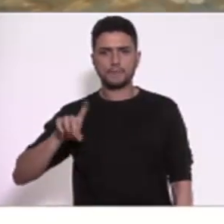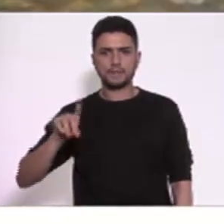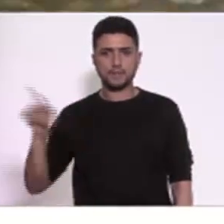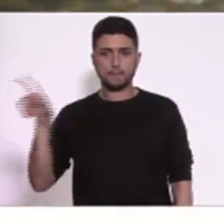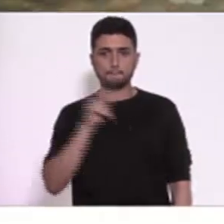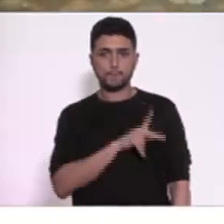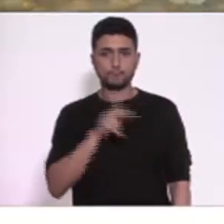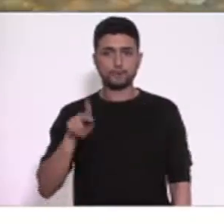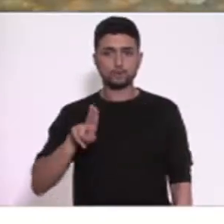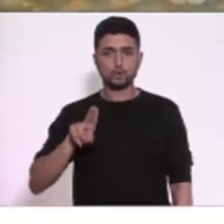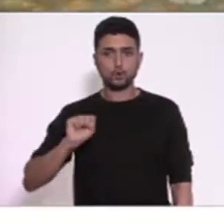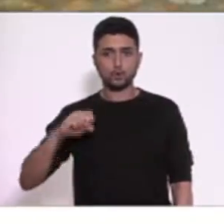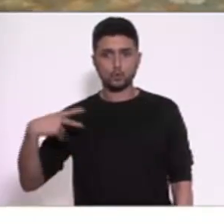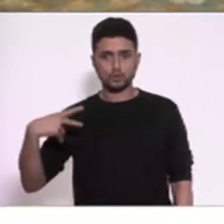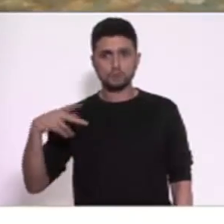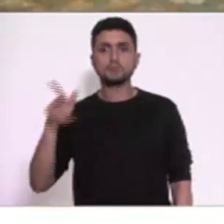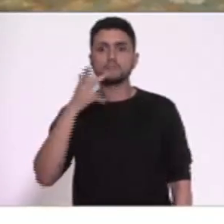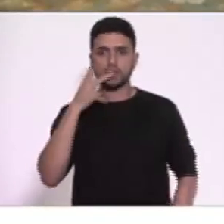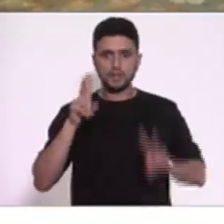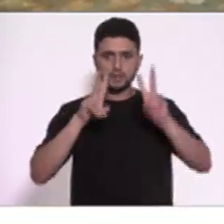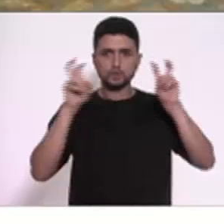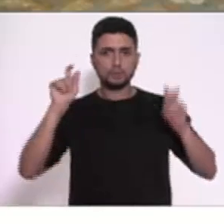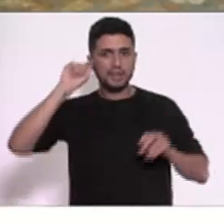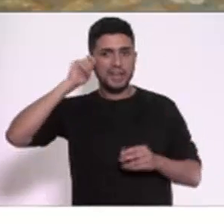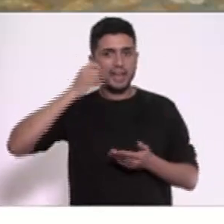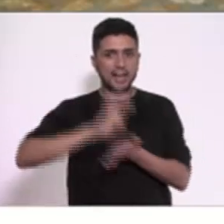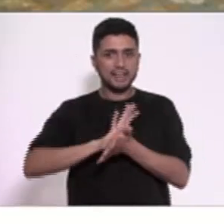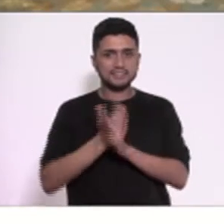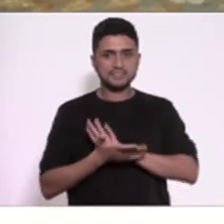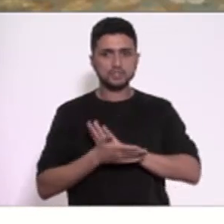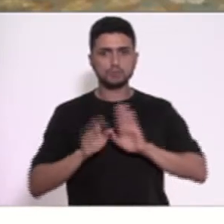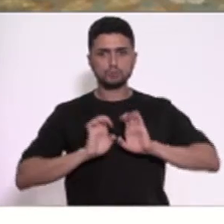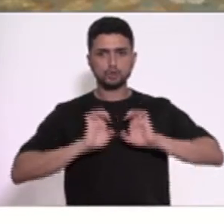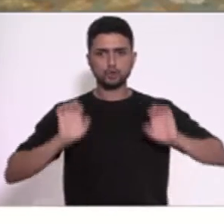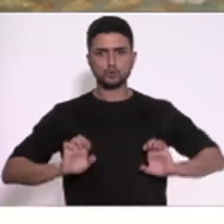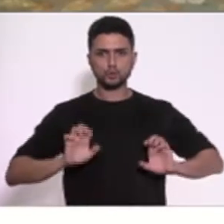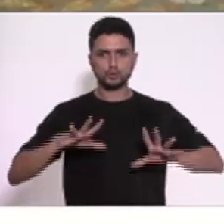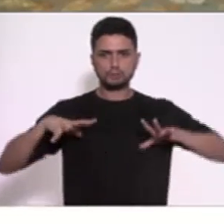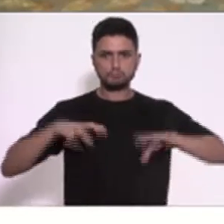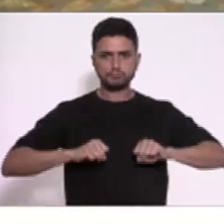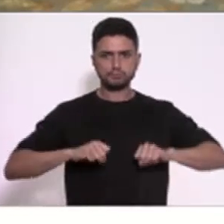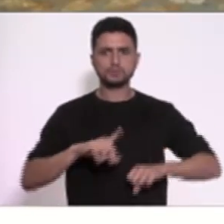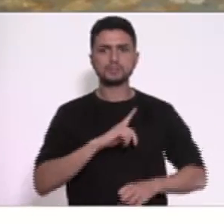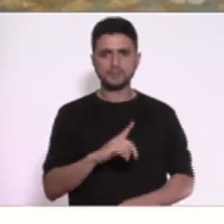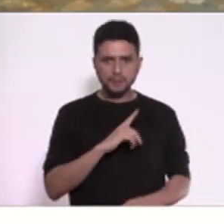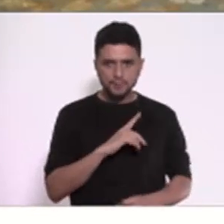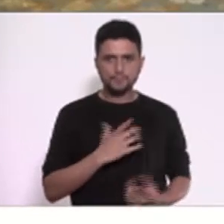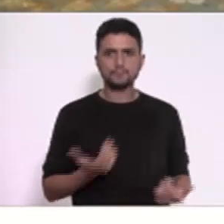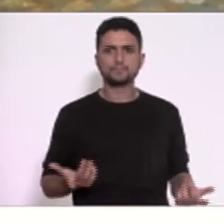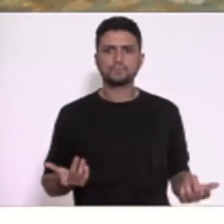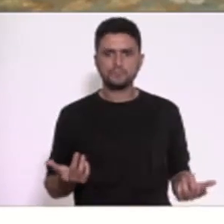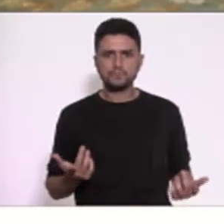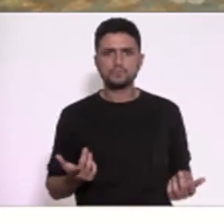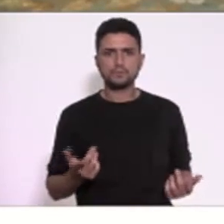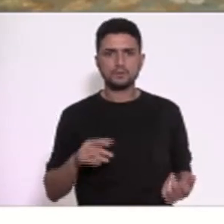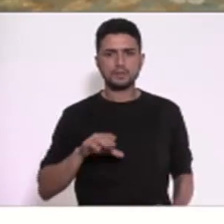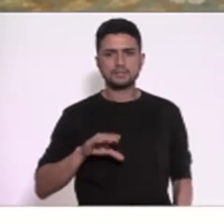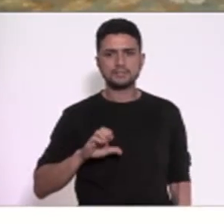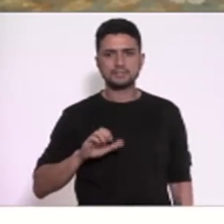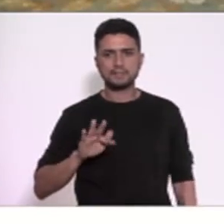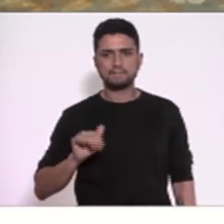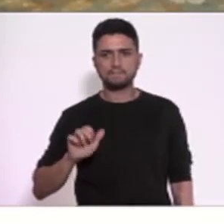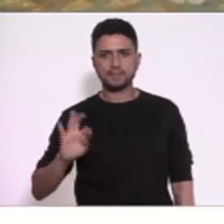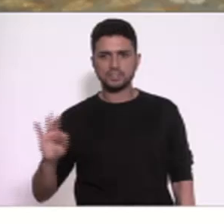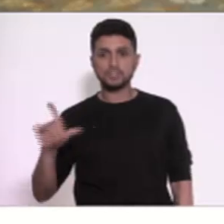USP, que vem falando de racismo estrutural e estruturante dessa sociedade. Se não entendem, procurem saber. O Cefet tem